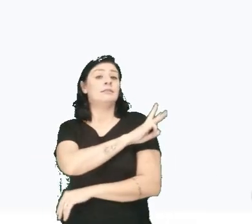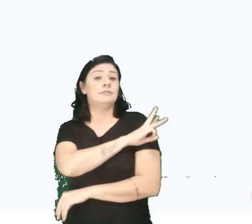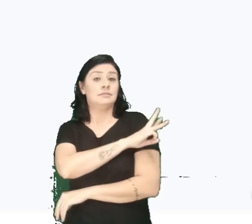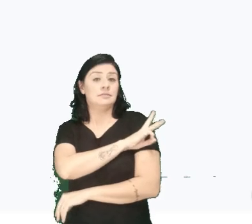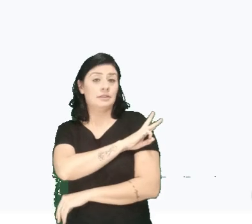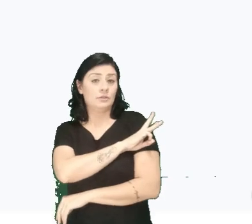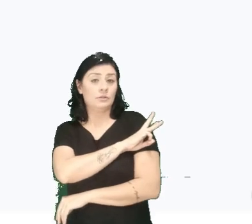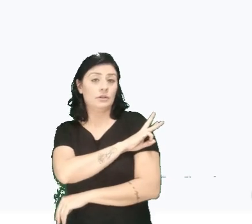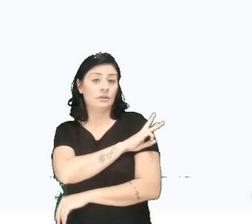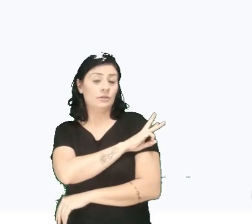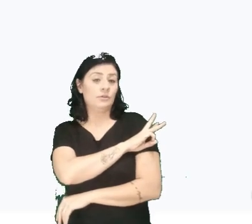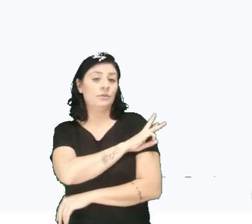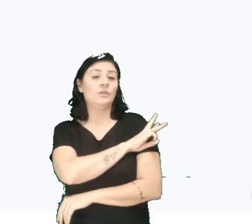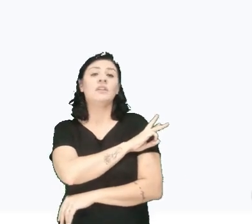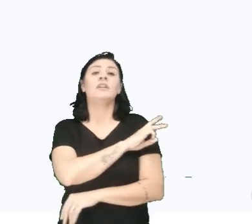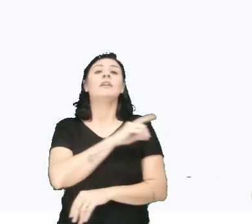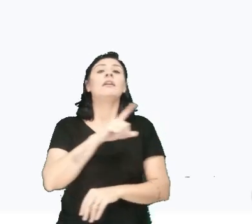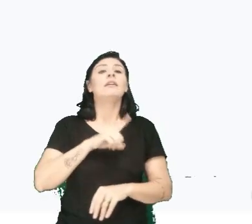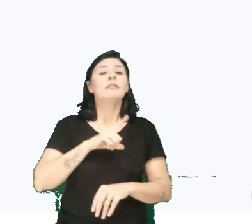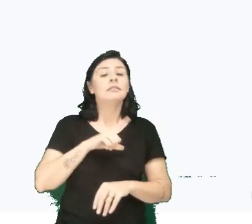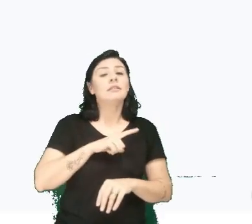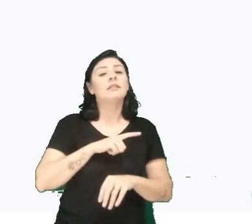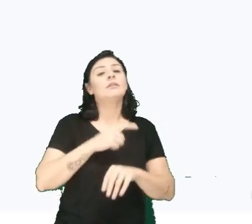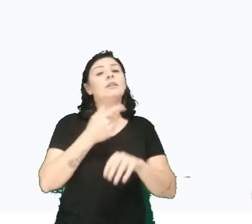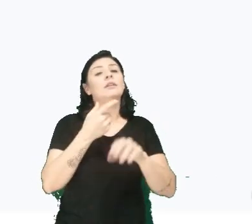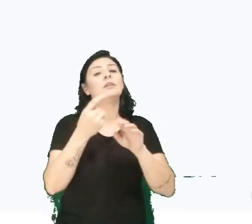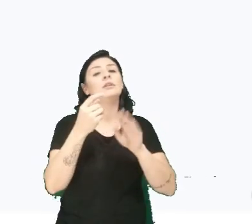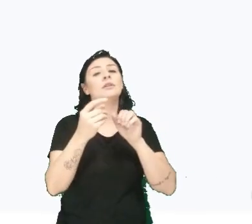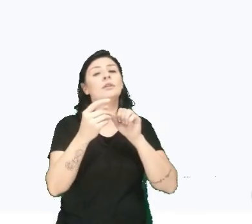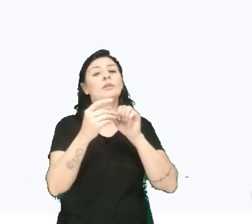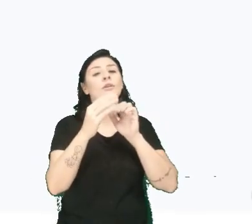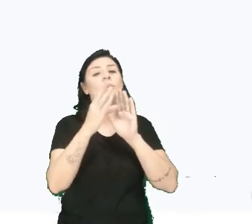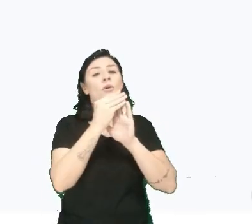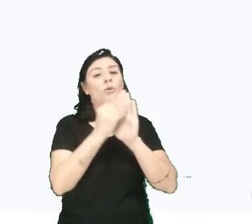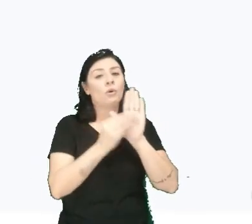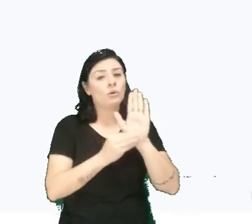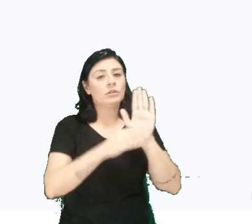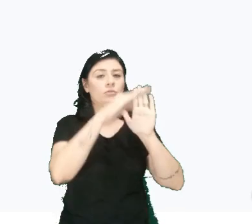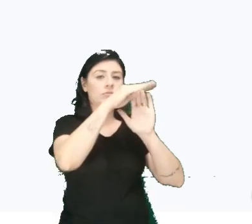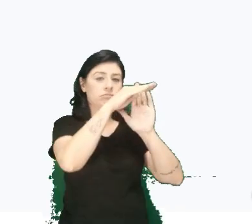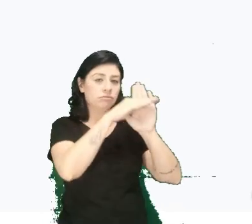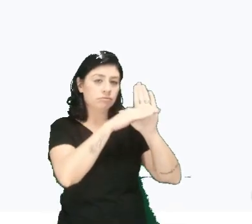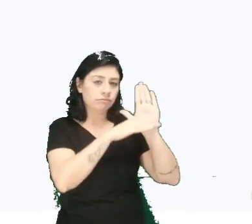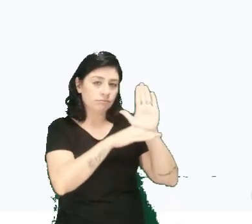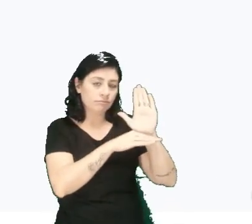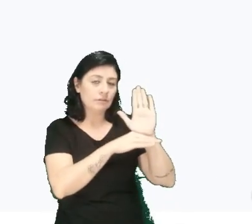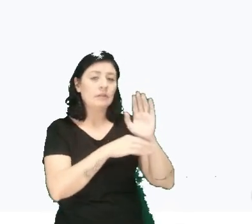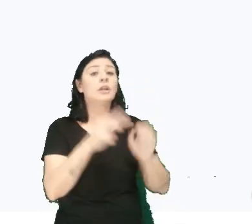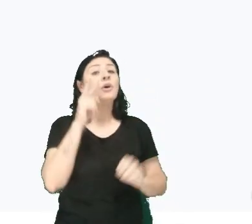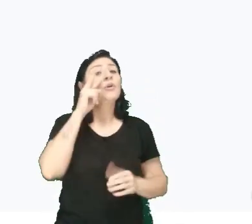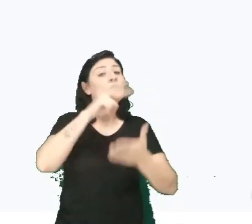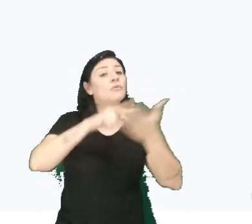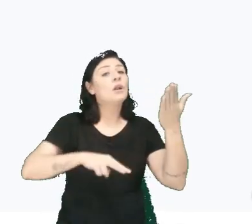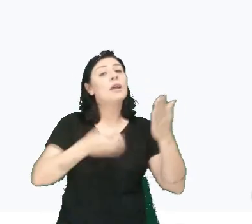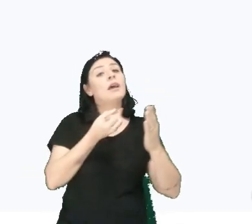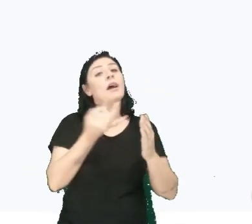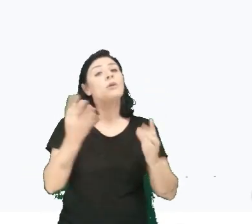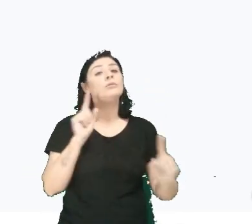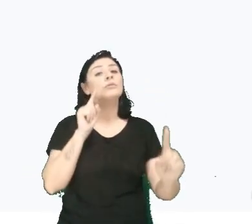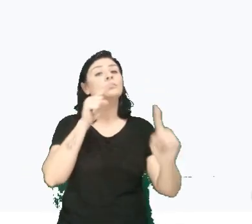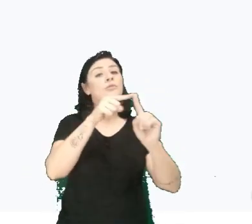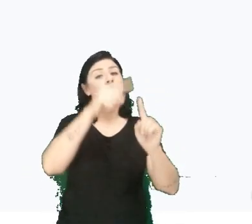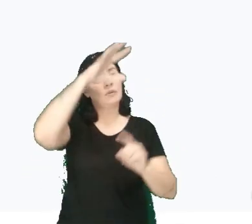localização e movimentação, representação de objetos e pontos de referência. Então, aqui eu vou ler alguns objetivos de aprendizagem,